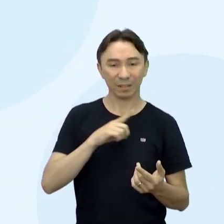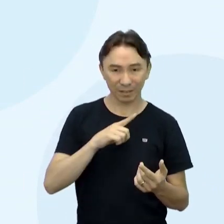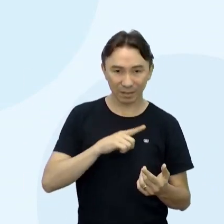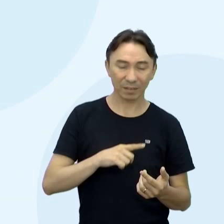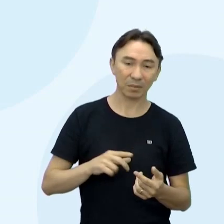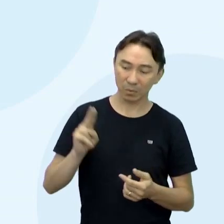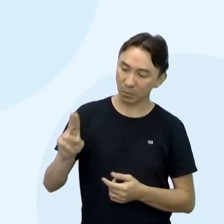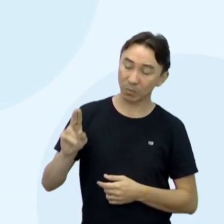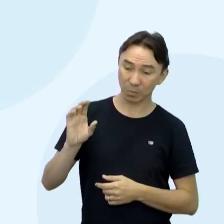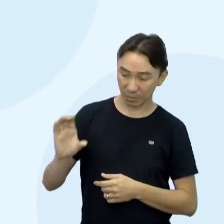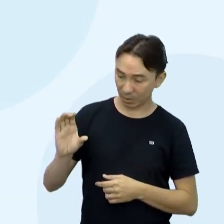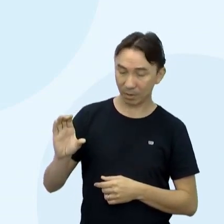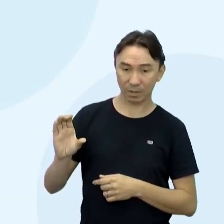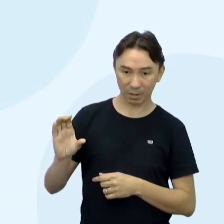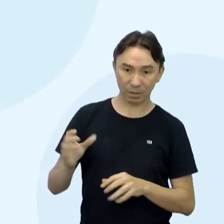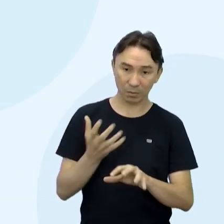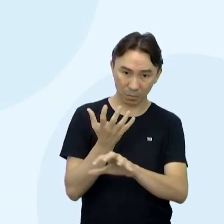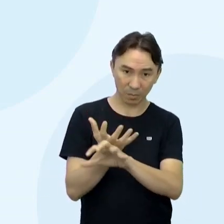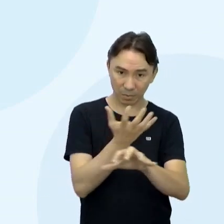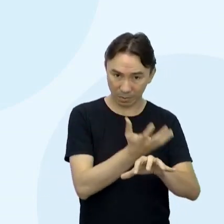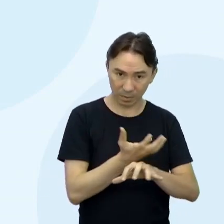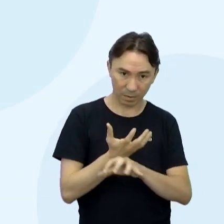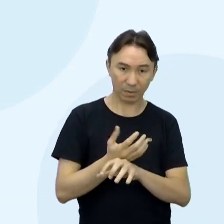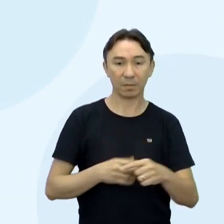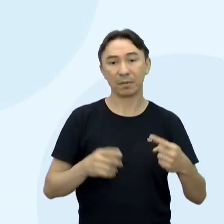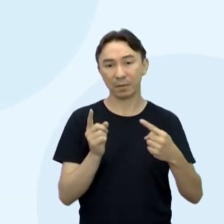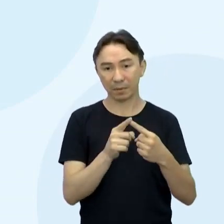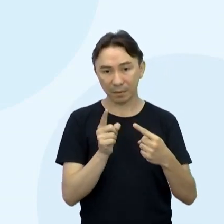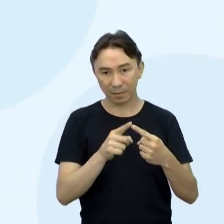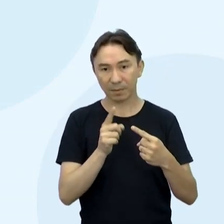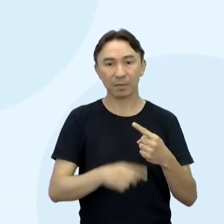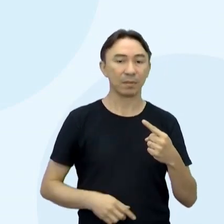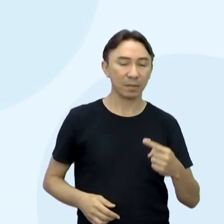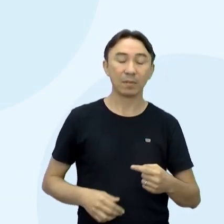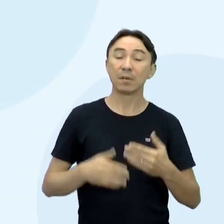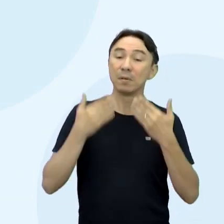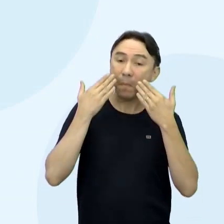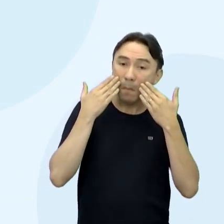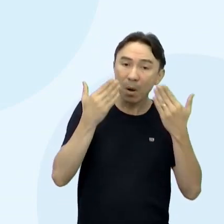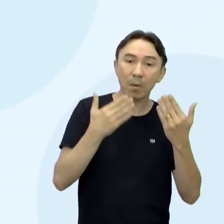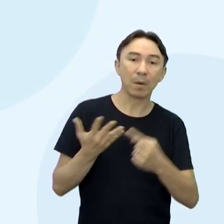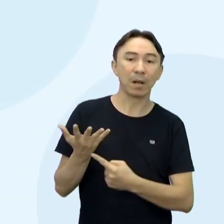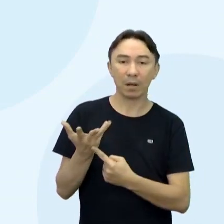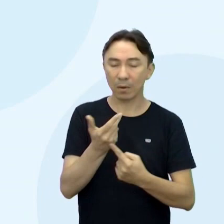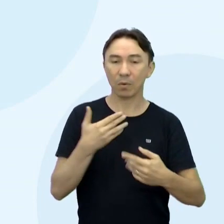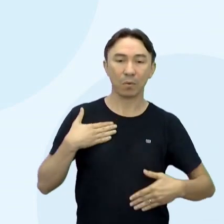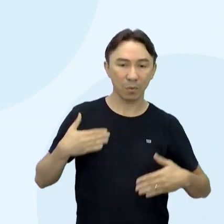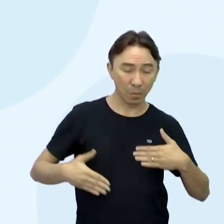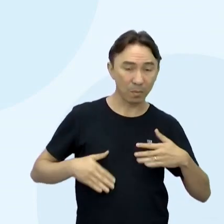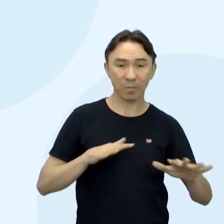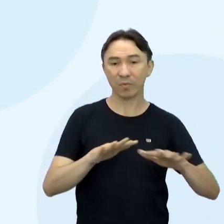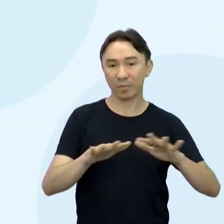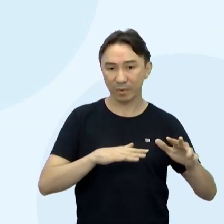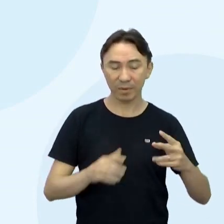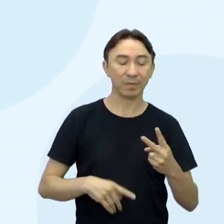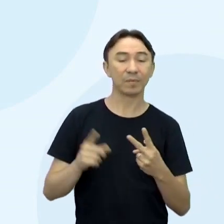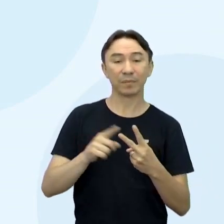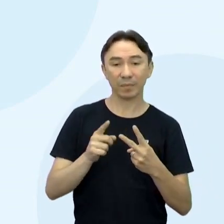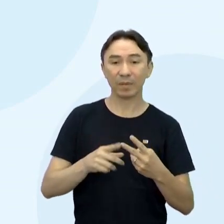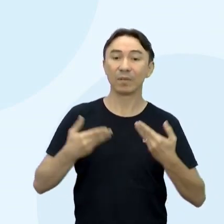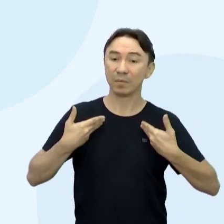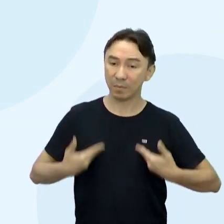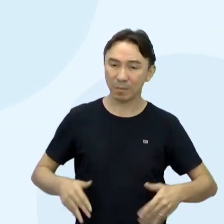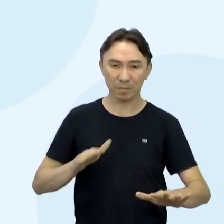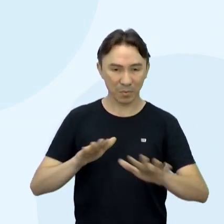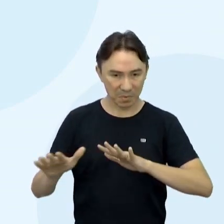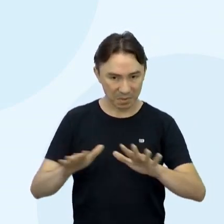formados por expressões artísticas, corpo em movimento, fisiologia do movimento, conservação